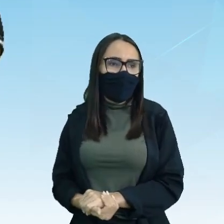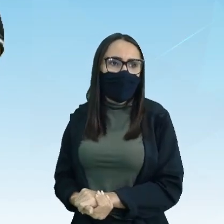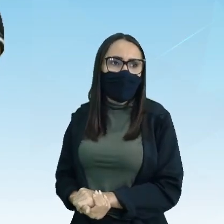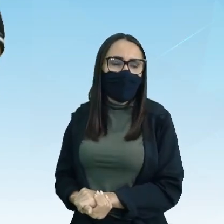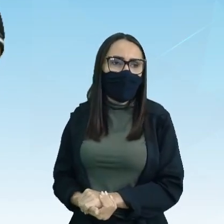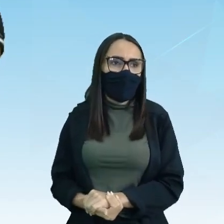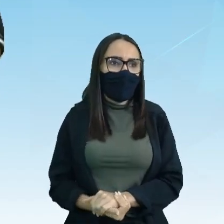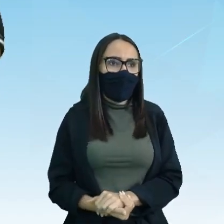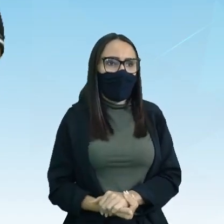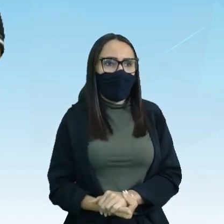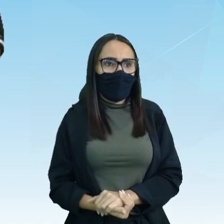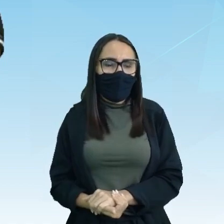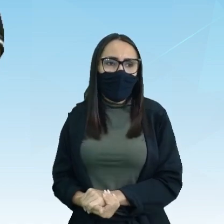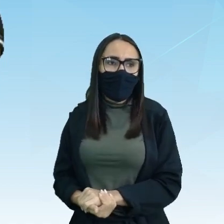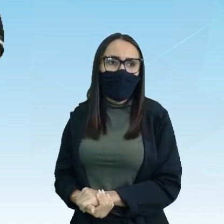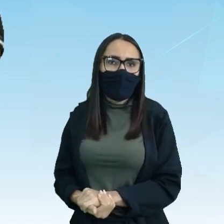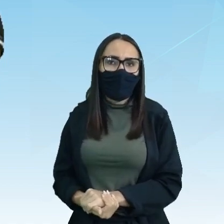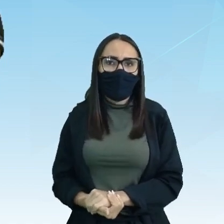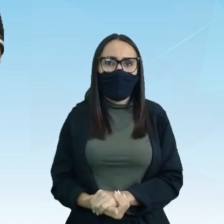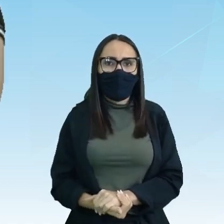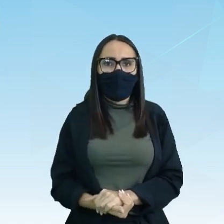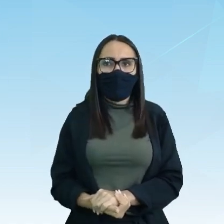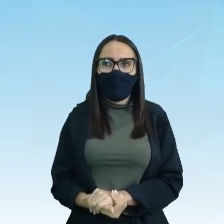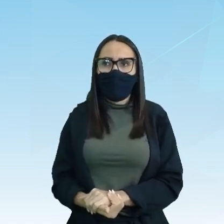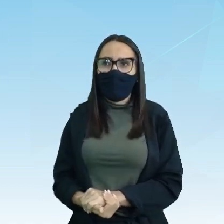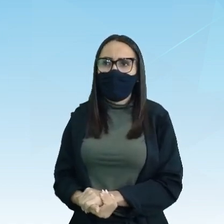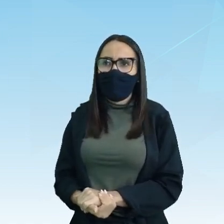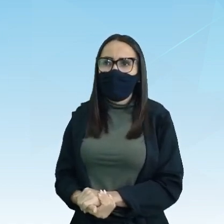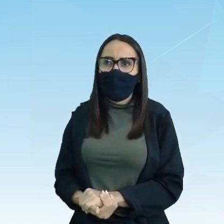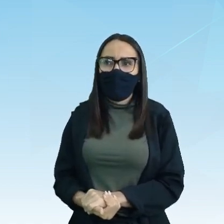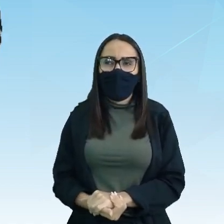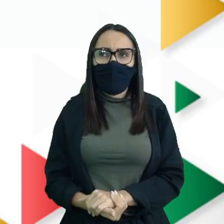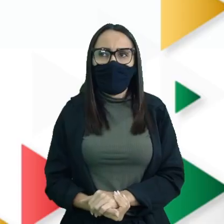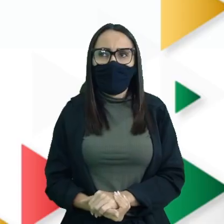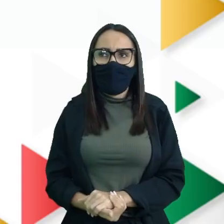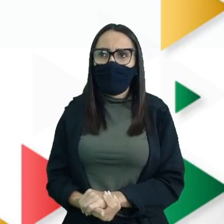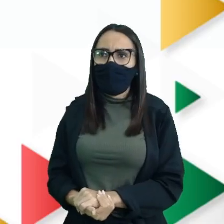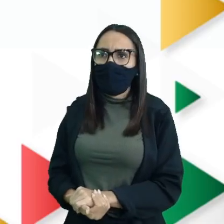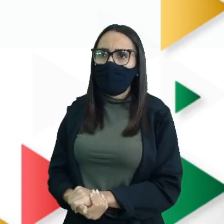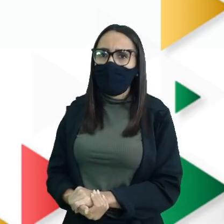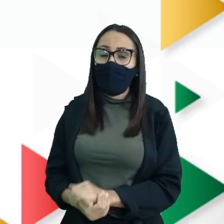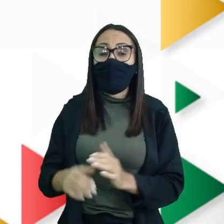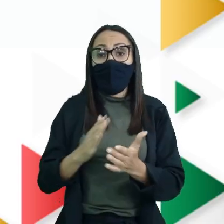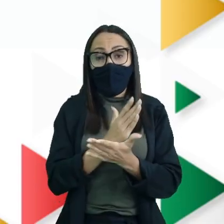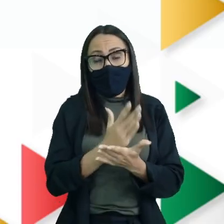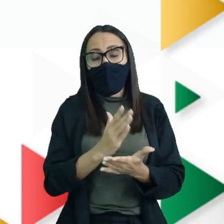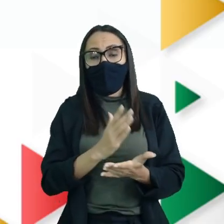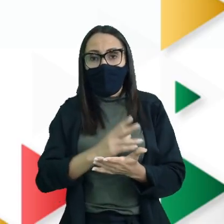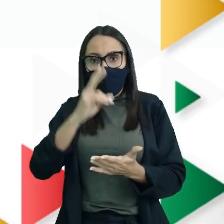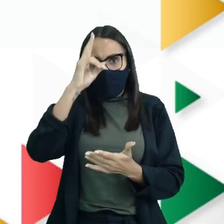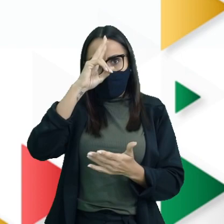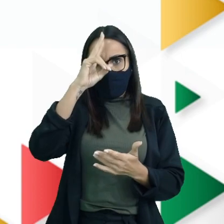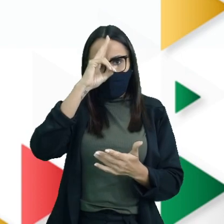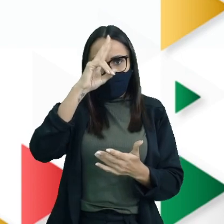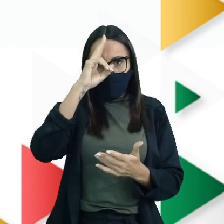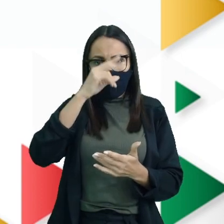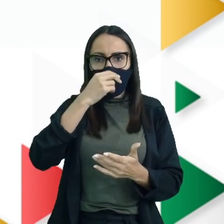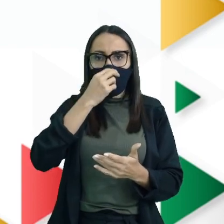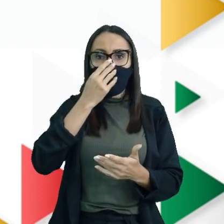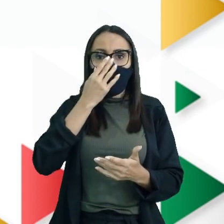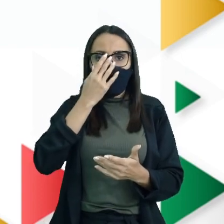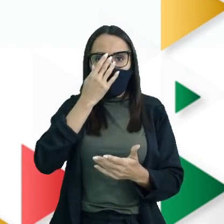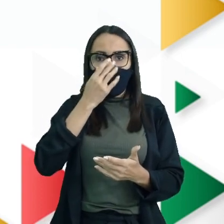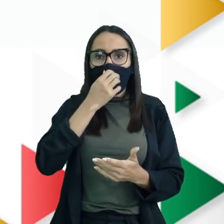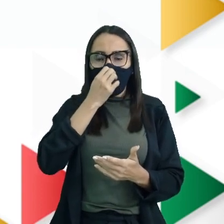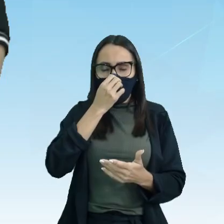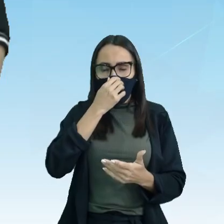tínhamos e Mercado. passamos a ter, né? Não, a pena, mais uma vez, é que muitos dados históricos se perdem, né? Por Exatamente. falta de